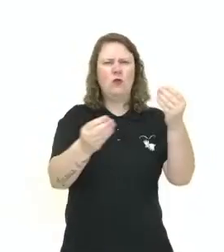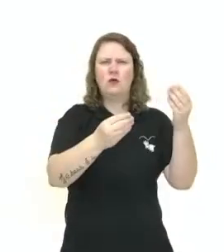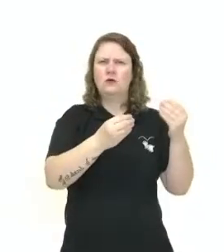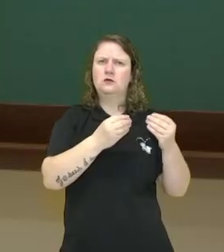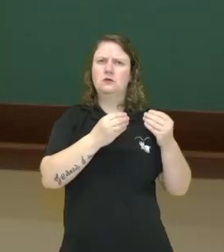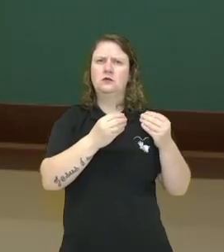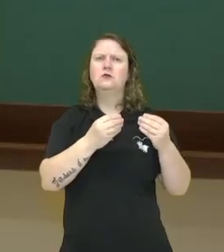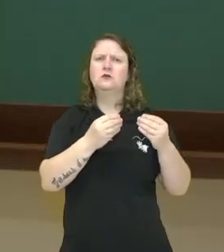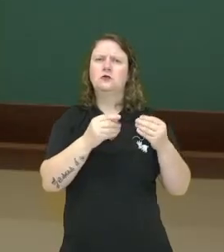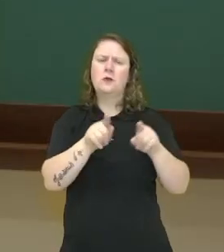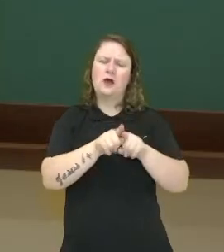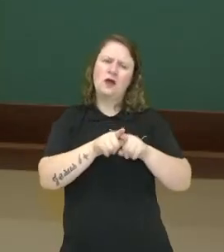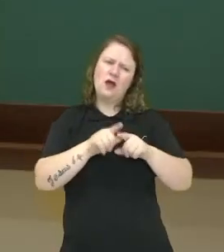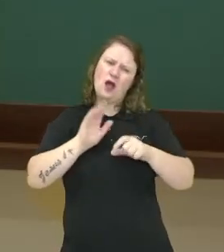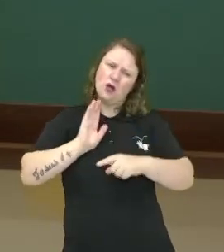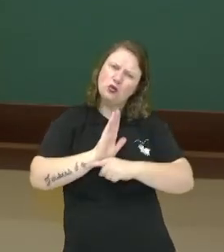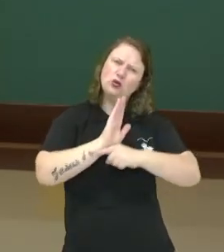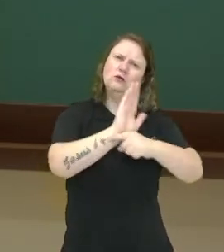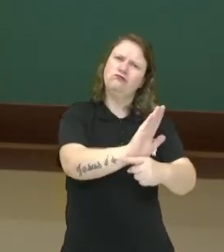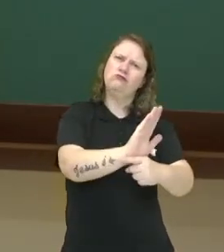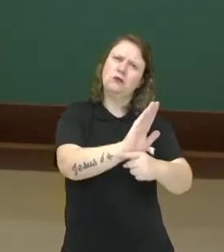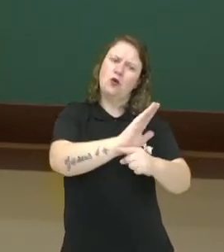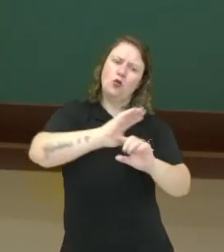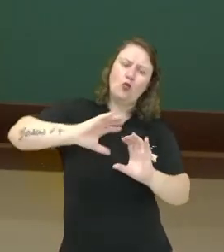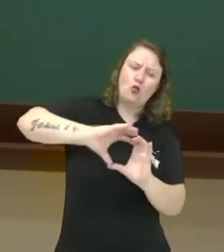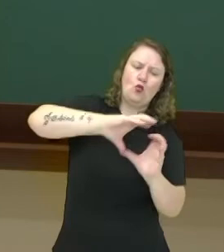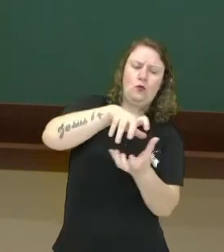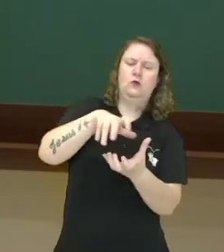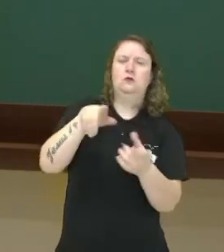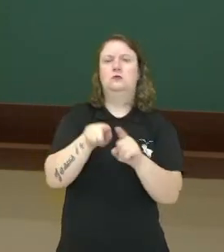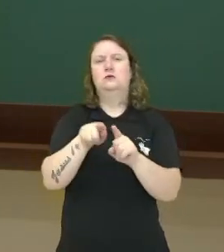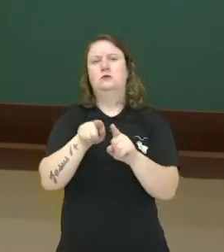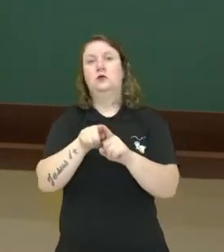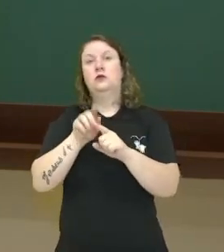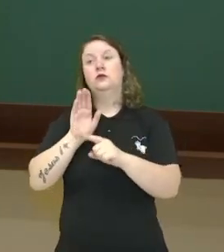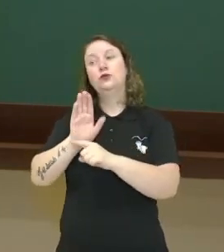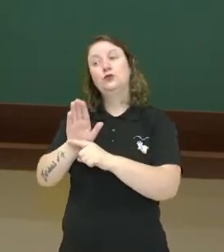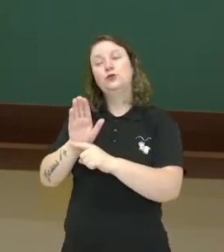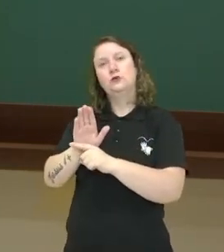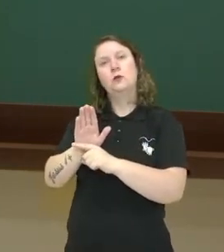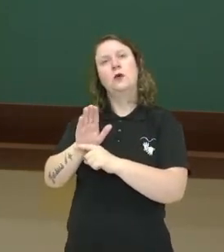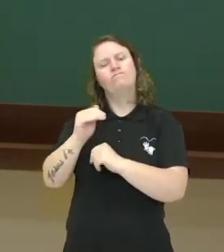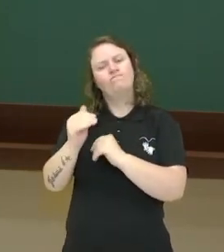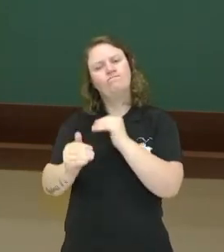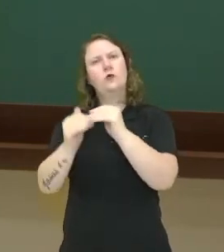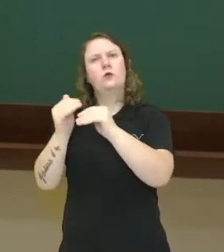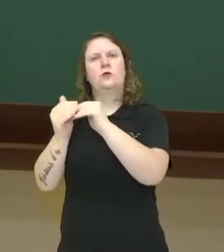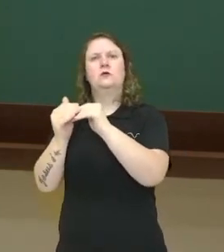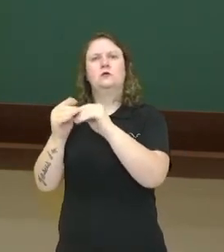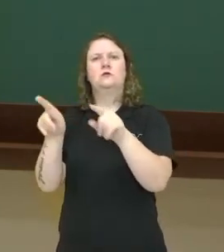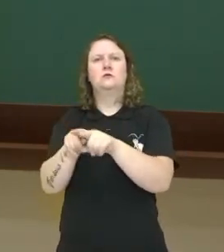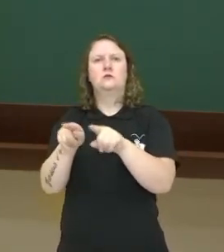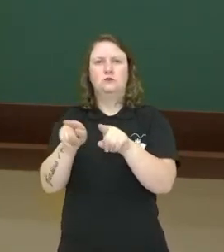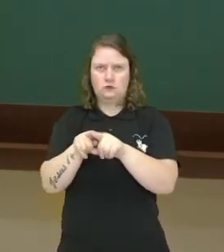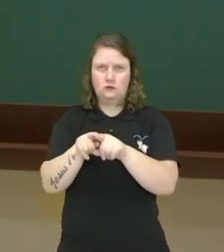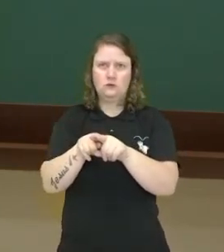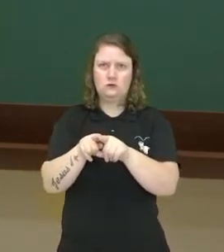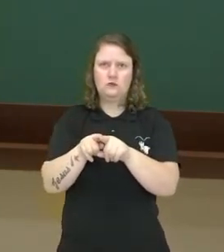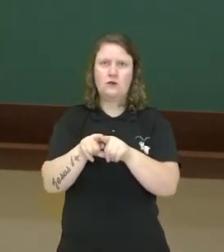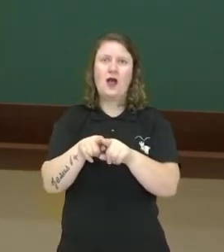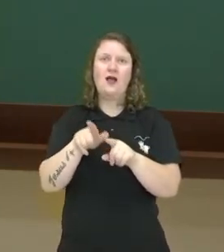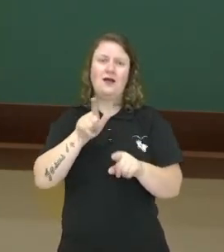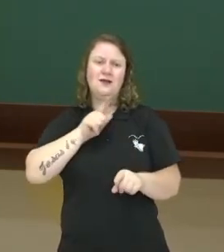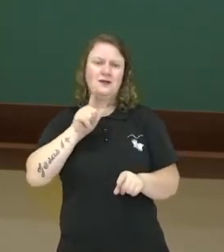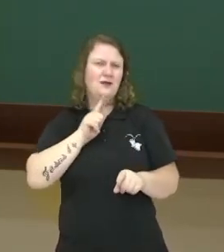essa organização do espaço geográfico na Índia favorece o seu desenvolvimento e ela tem muito a oferecer ao mundo, vamos